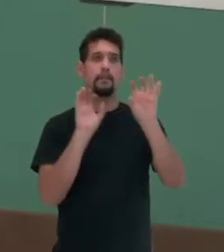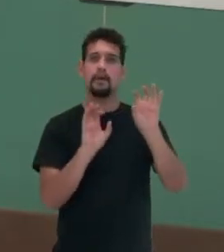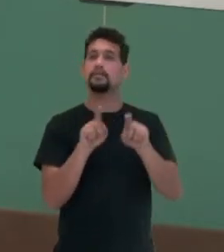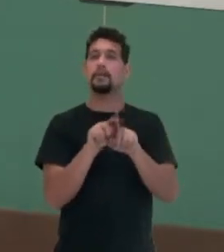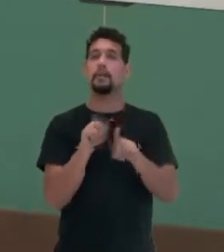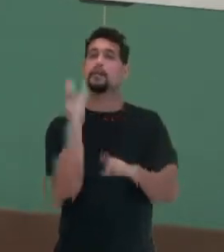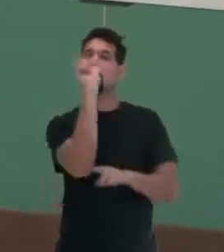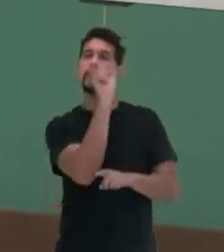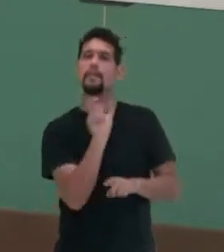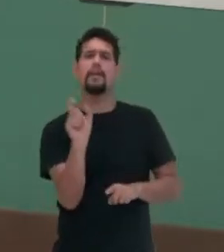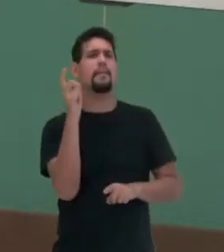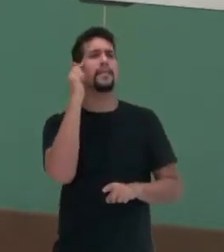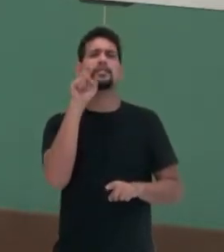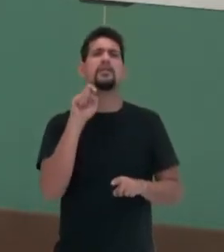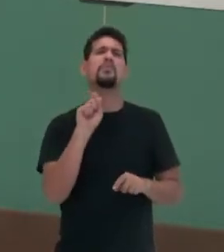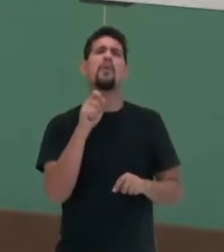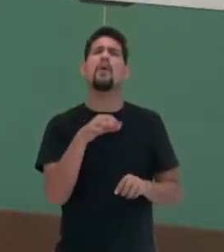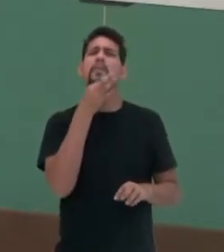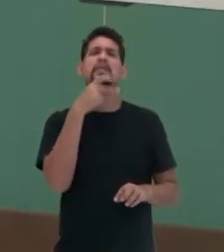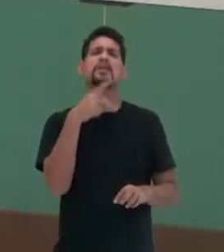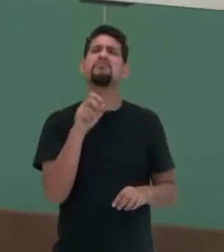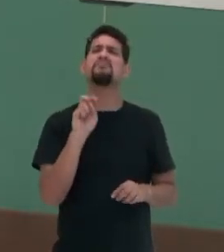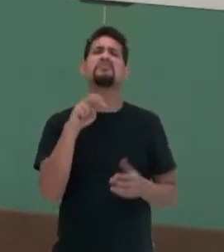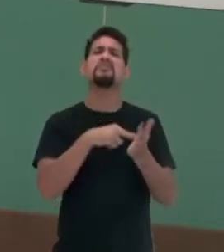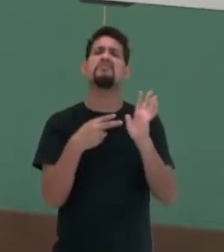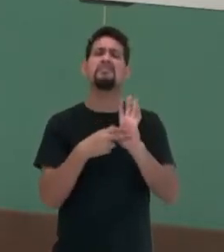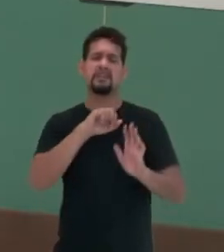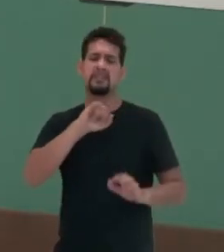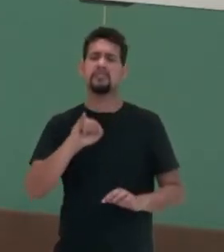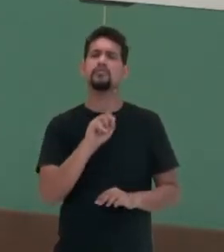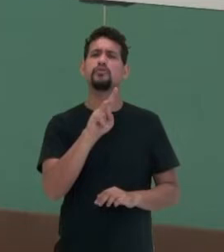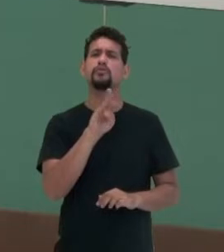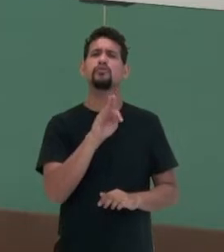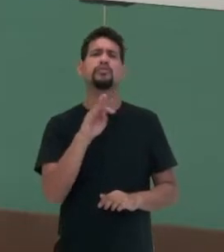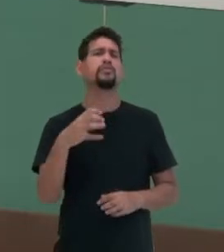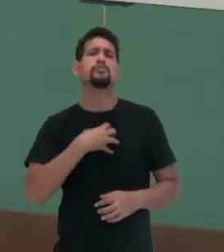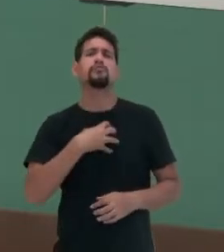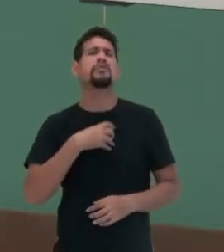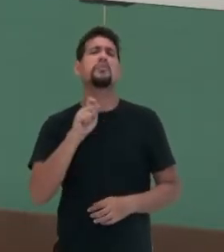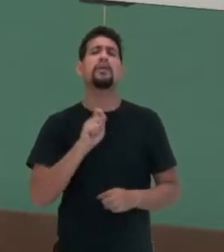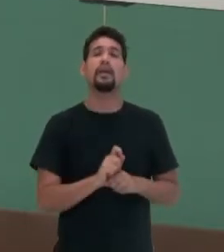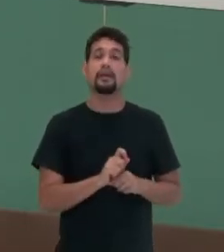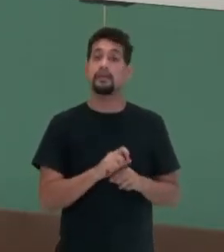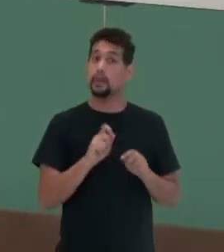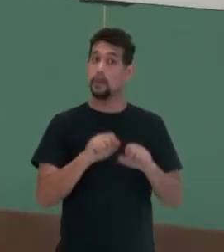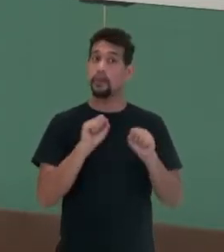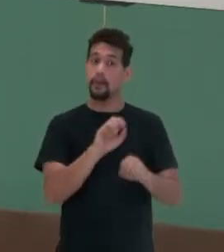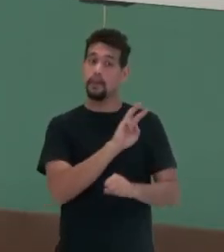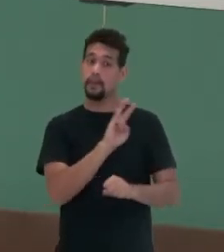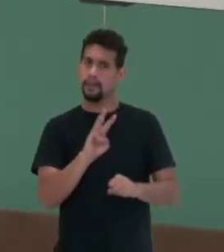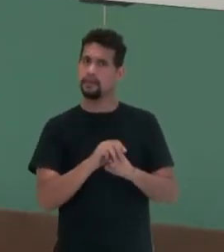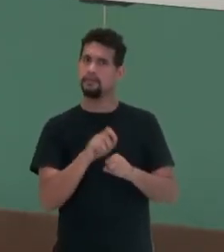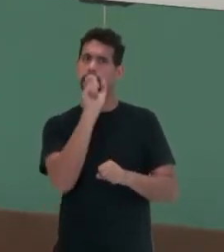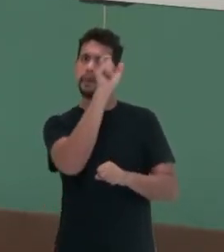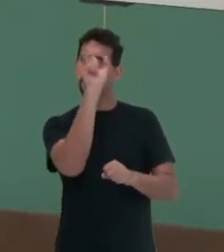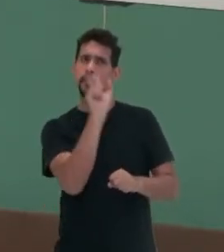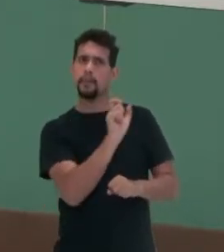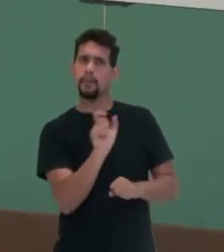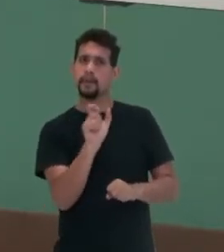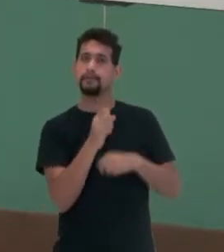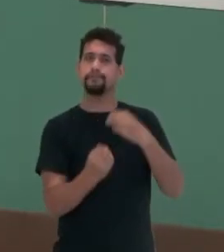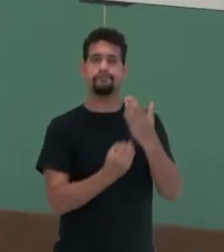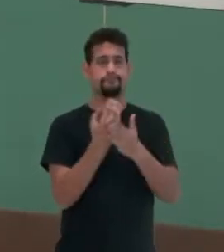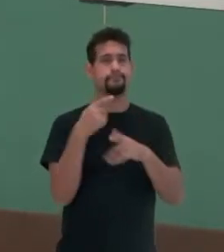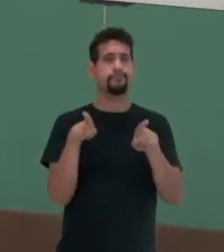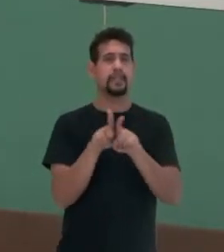que vem na cabeça. O que vier você vai colocar. Então esse aqui é um site que vocês podem entrar lá, visitar